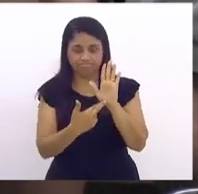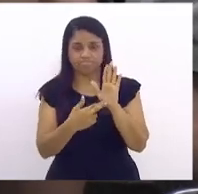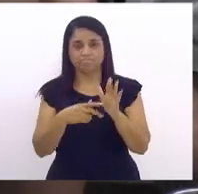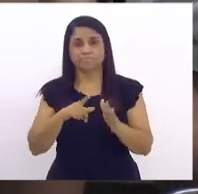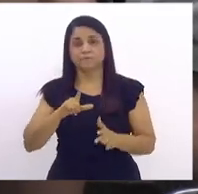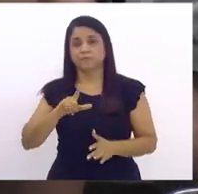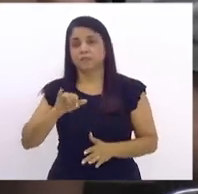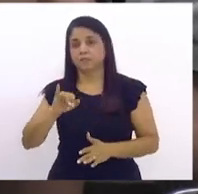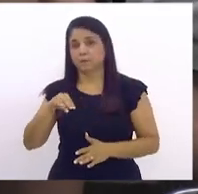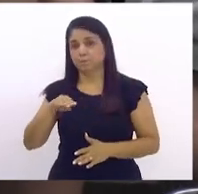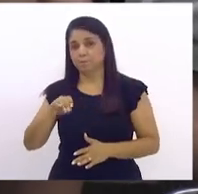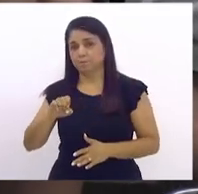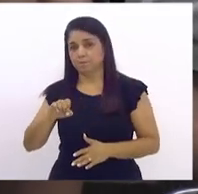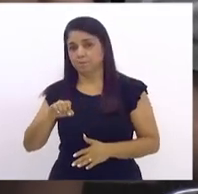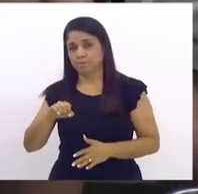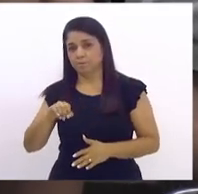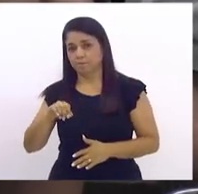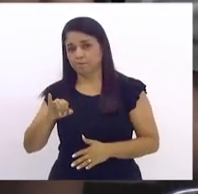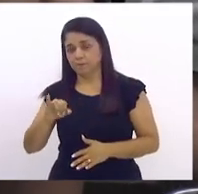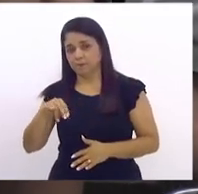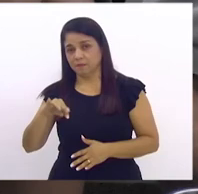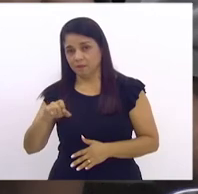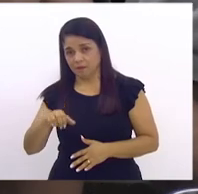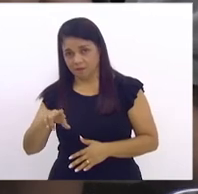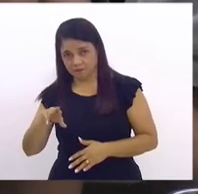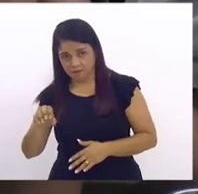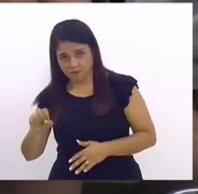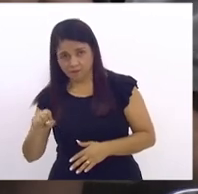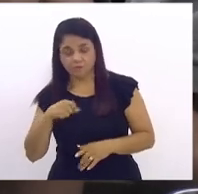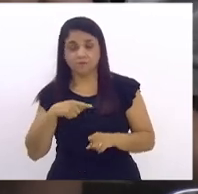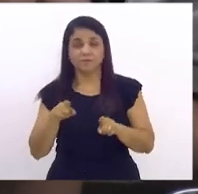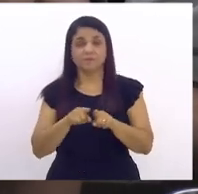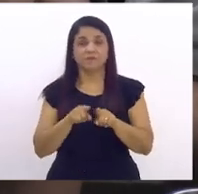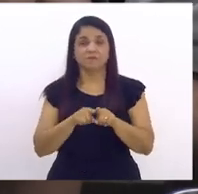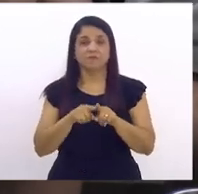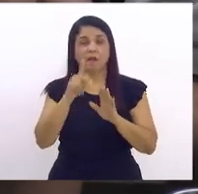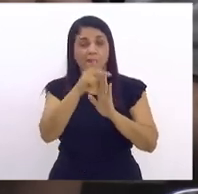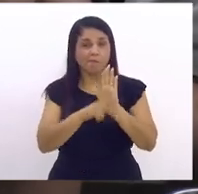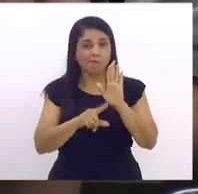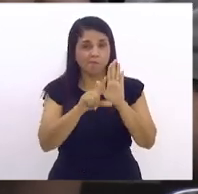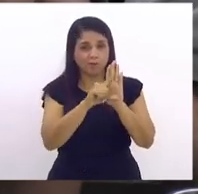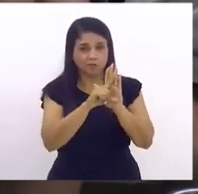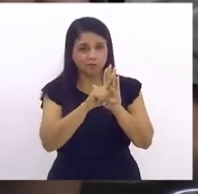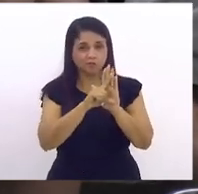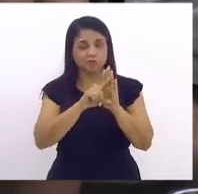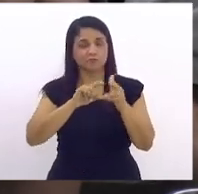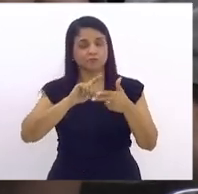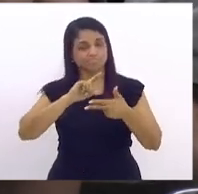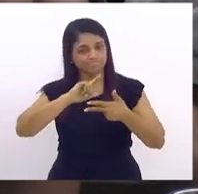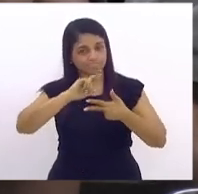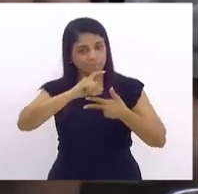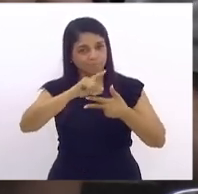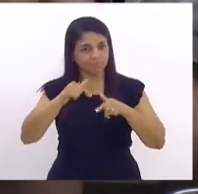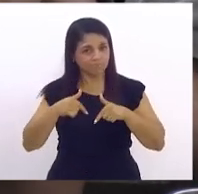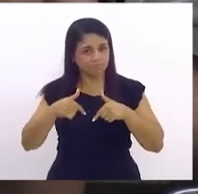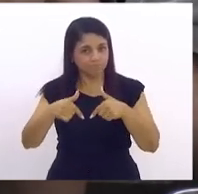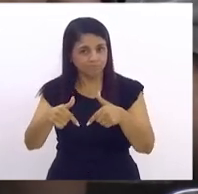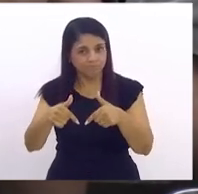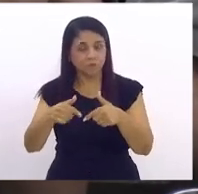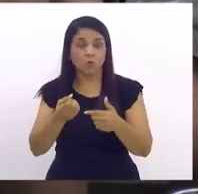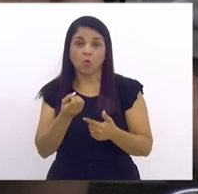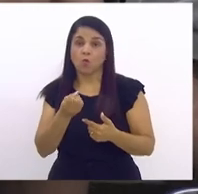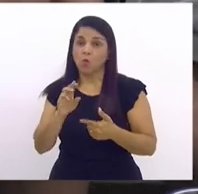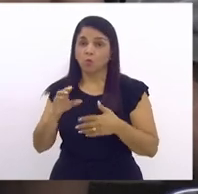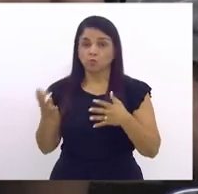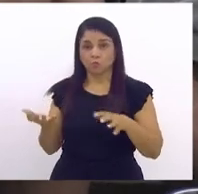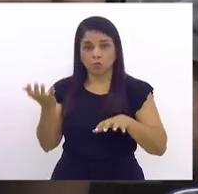em relação a projetos que tenham virado lei de iniciativa do Executivo ou da Assembleia ou do